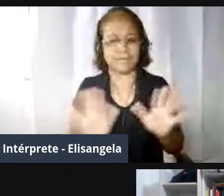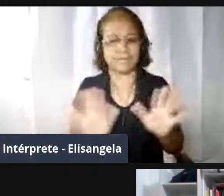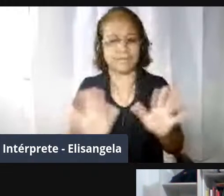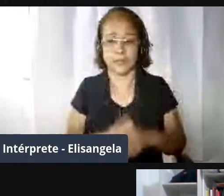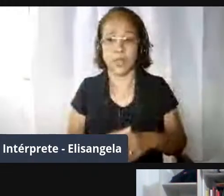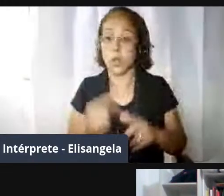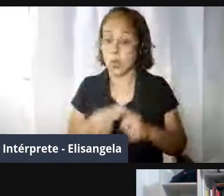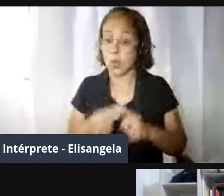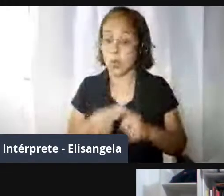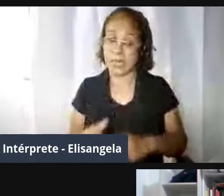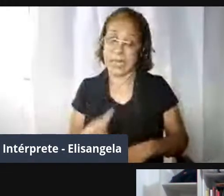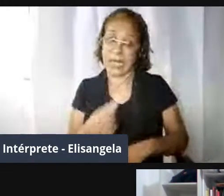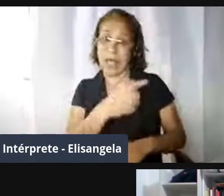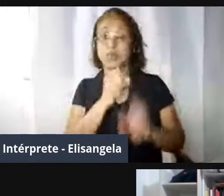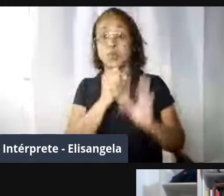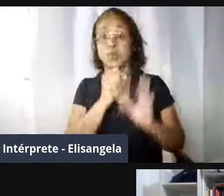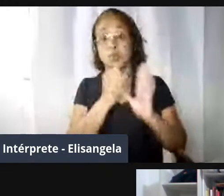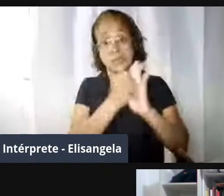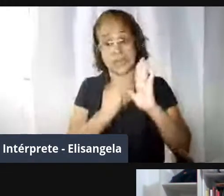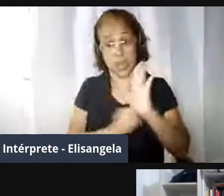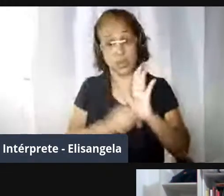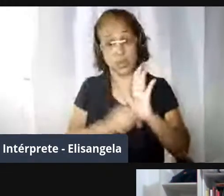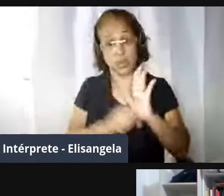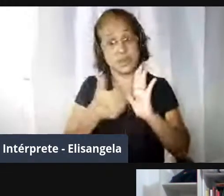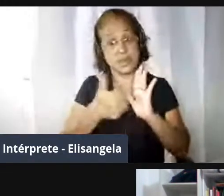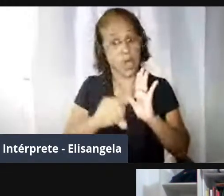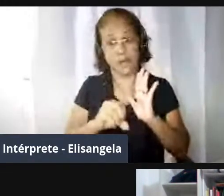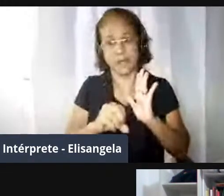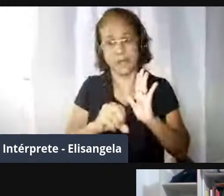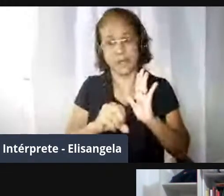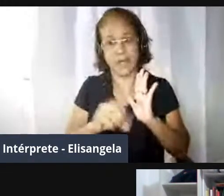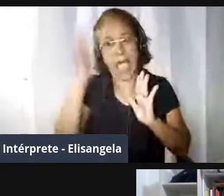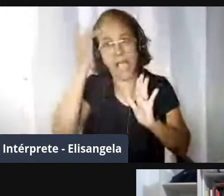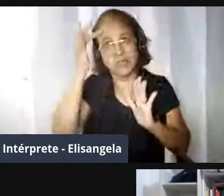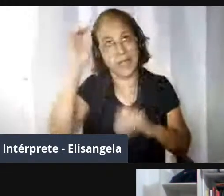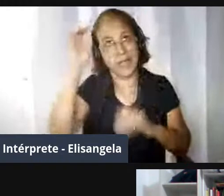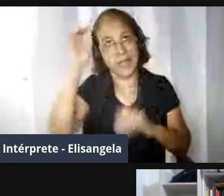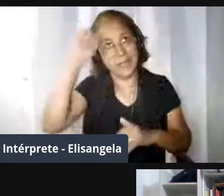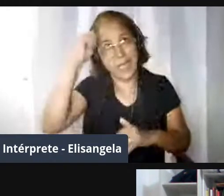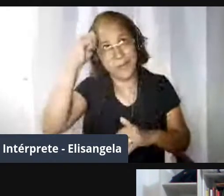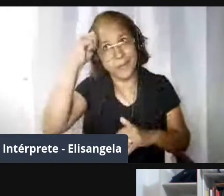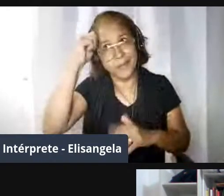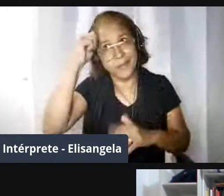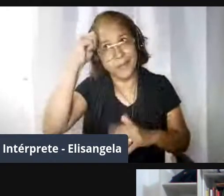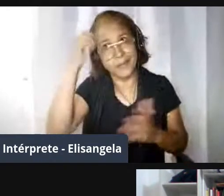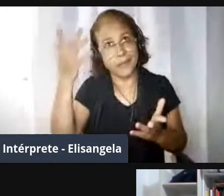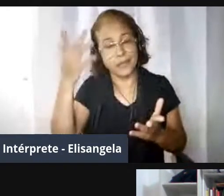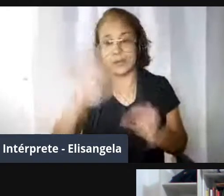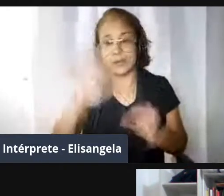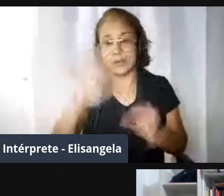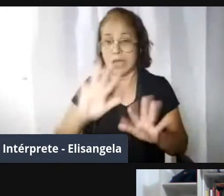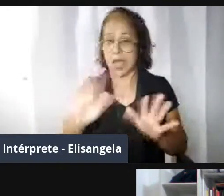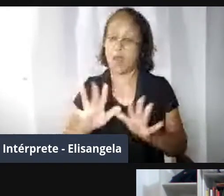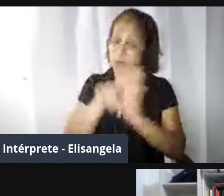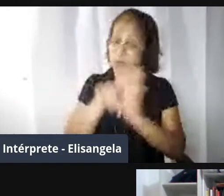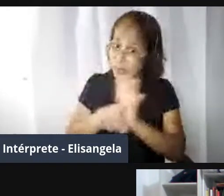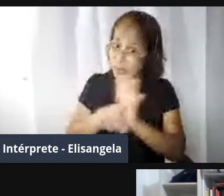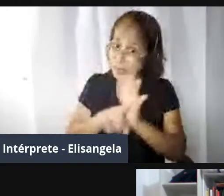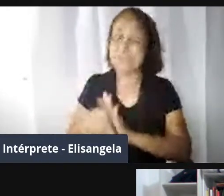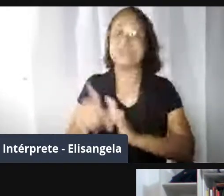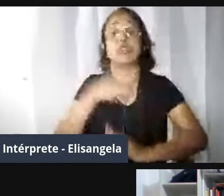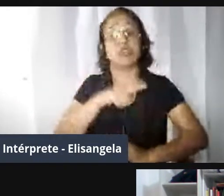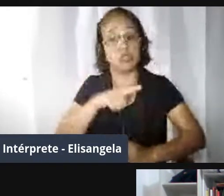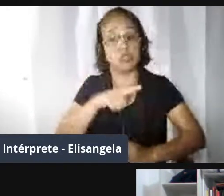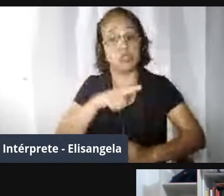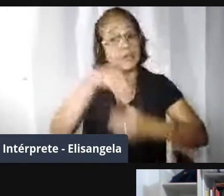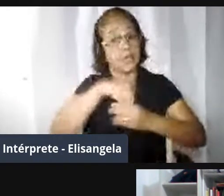século XIX e nem no início do XX. Então, quando a gente mostra que tem pesquisa, que mostra que tinha alunos negros e alunos brancos,